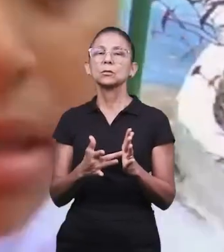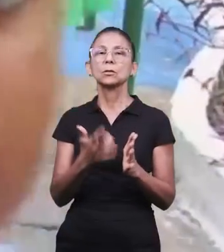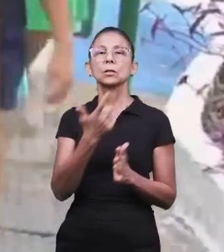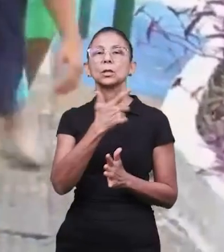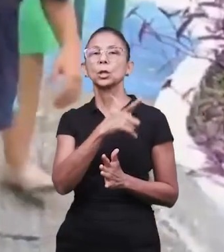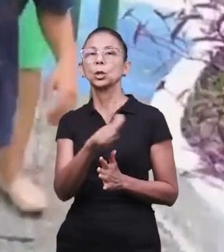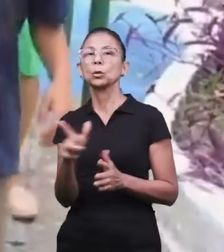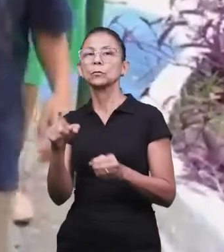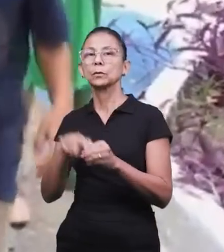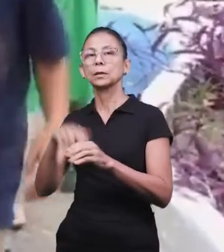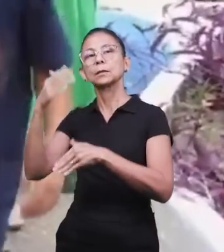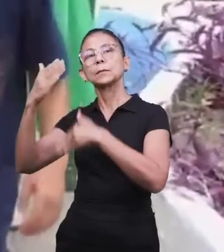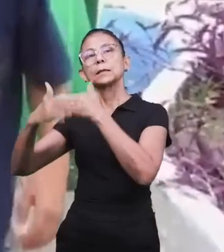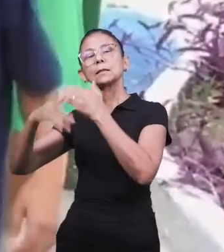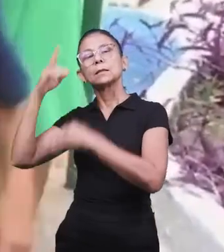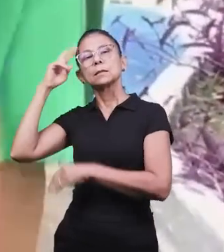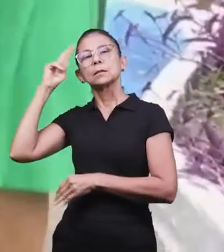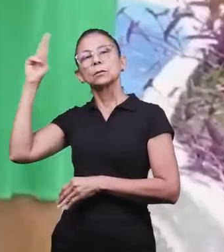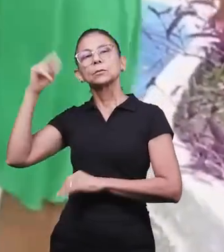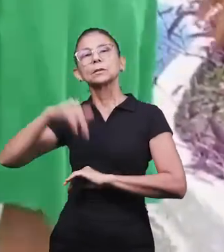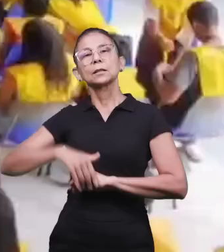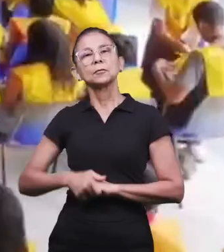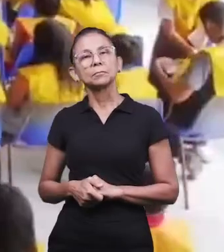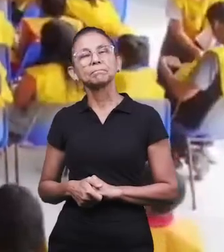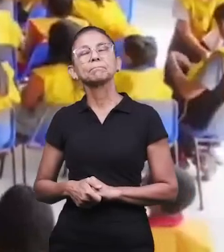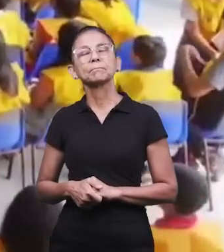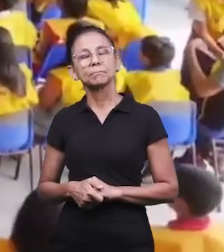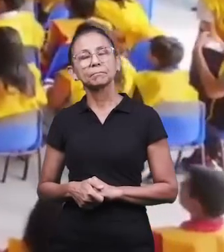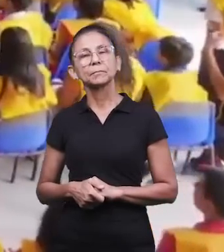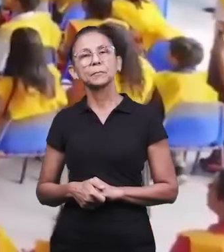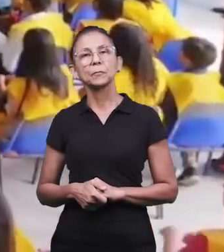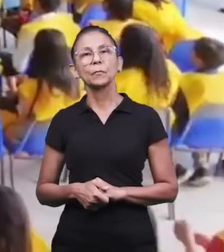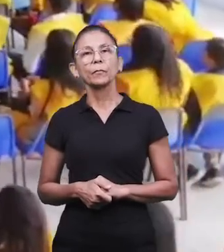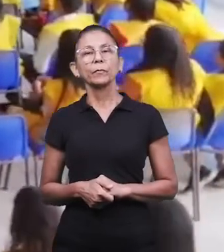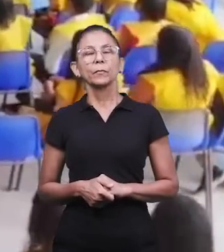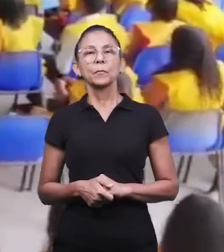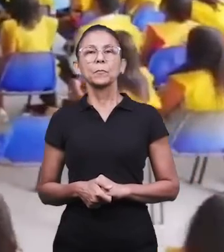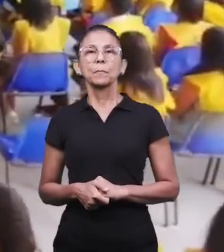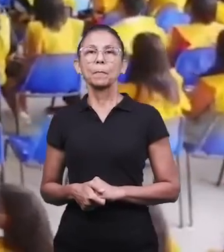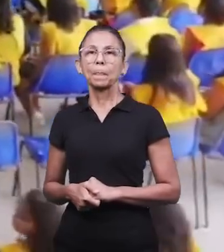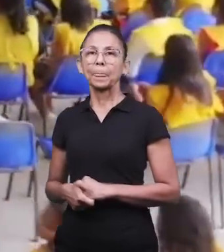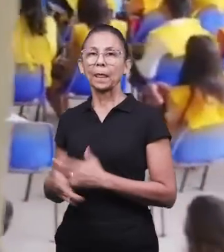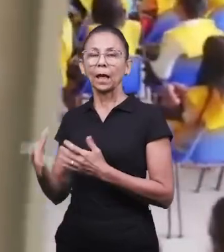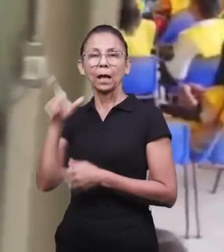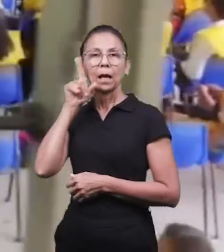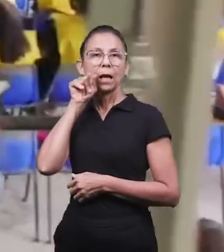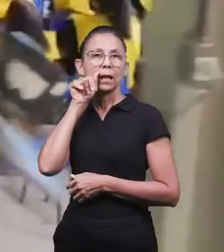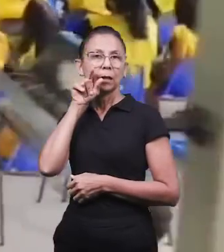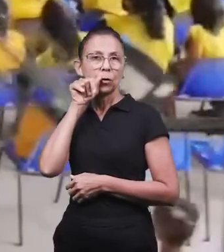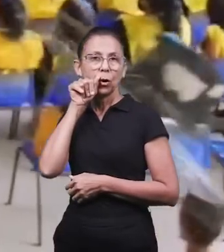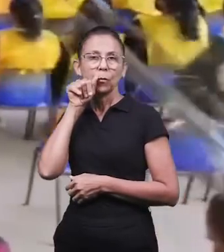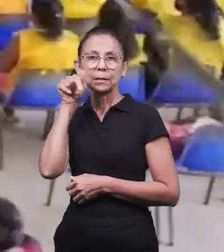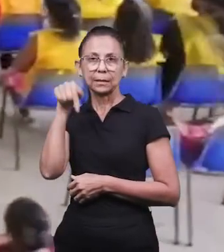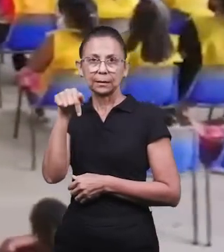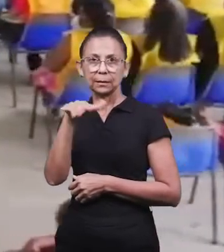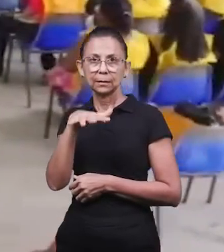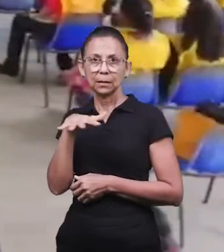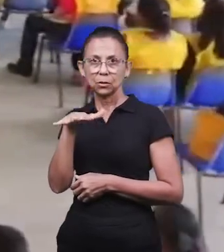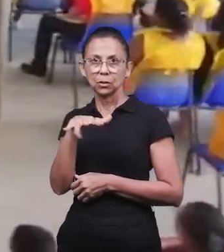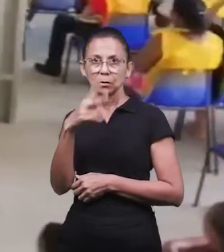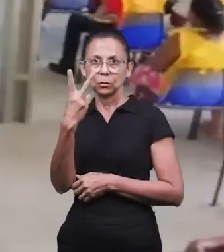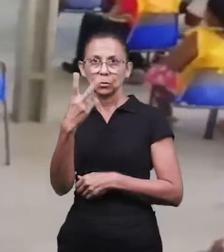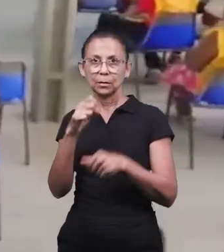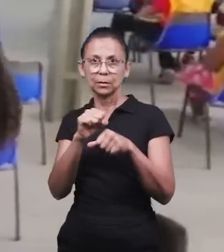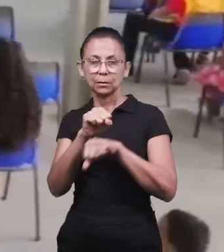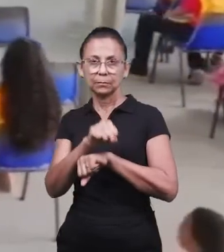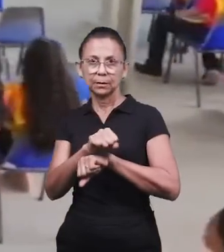reconciliaram com o Senhor, porque antes estavam afastados. Louvado seja Deus. Aqui em Alagoas, onde gravamos o boletim, tivemos 2